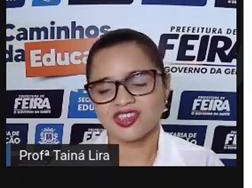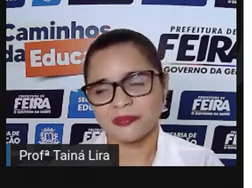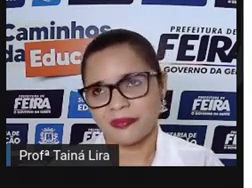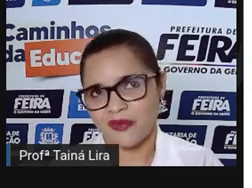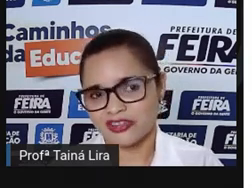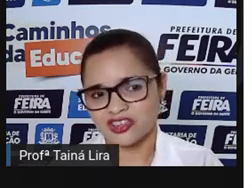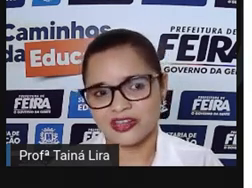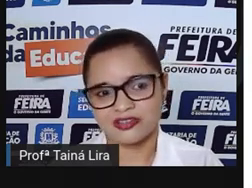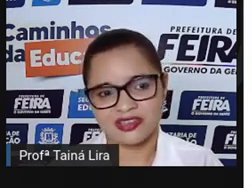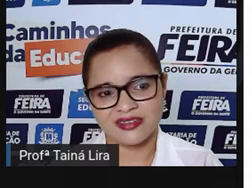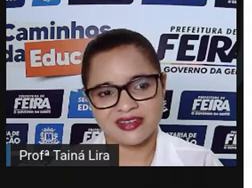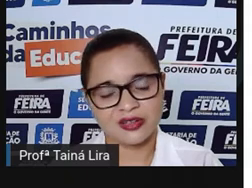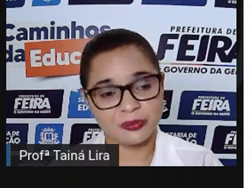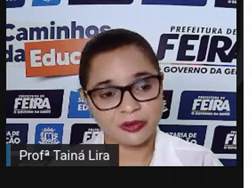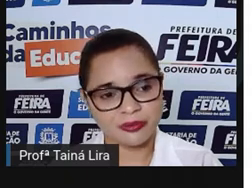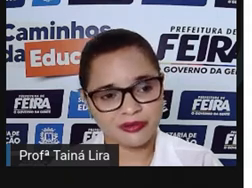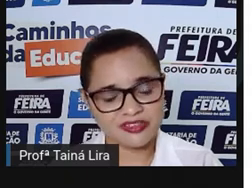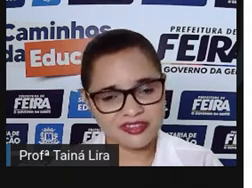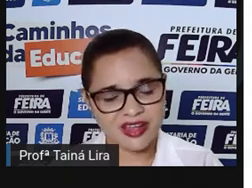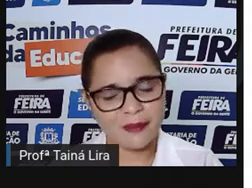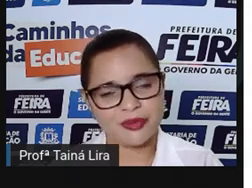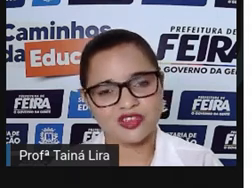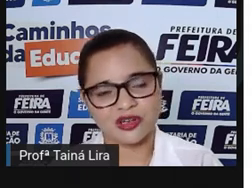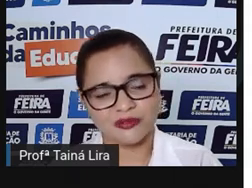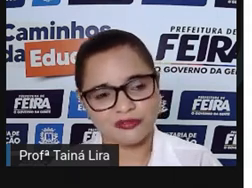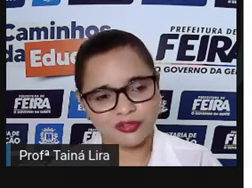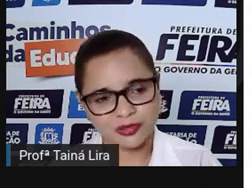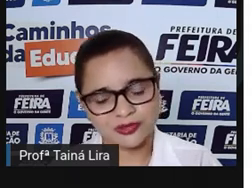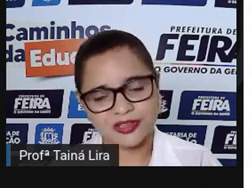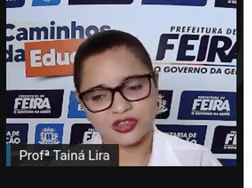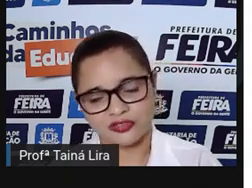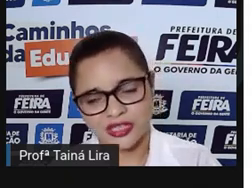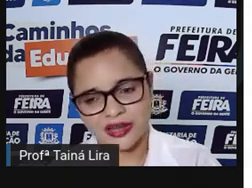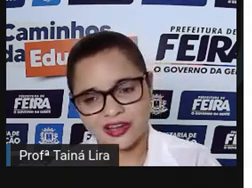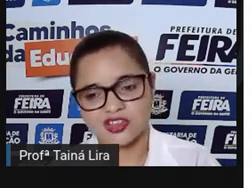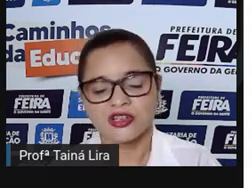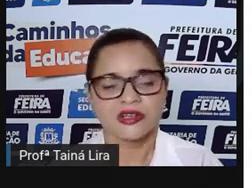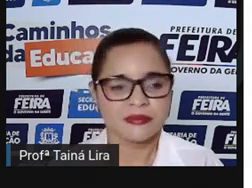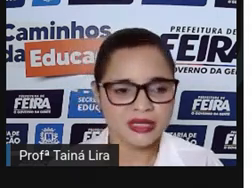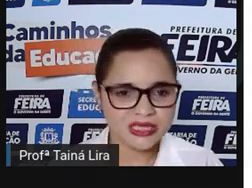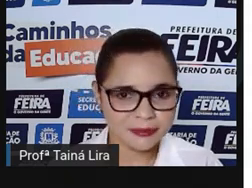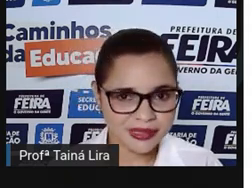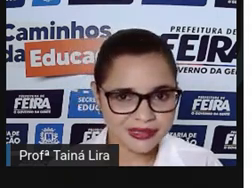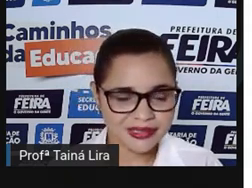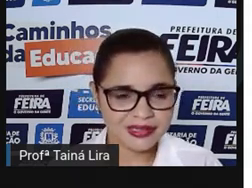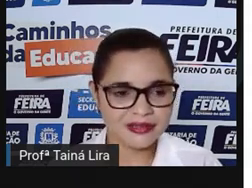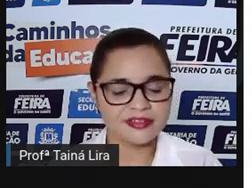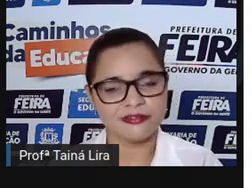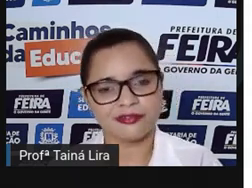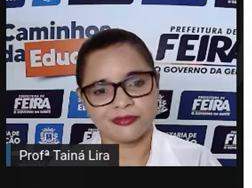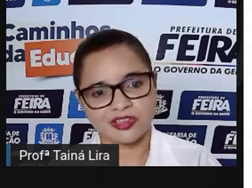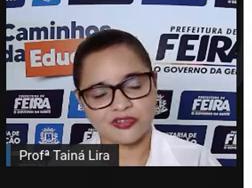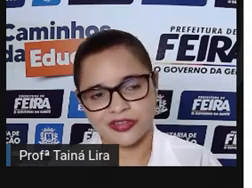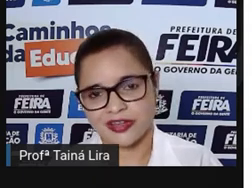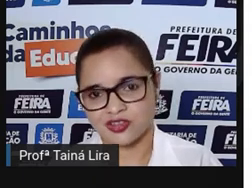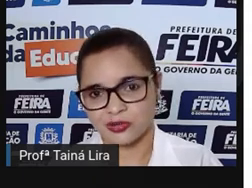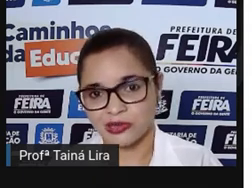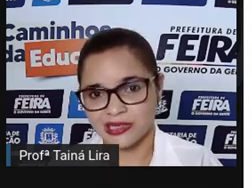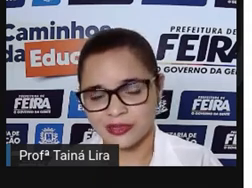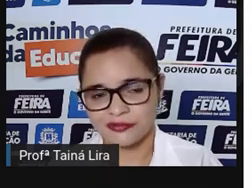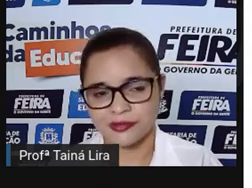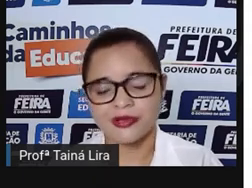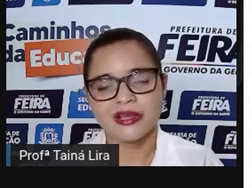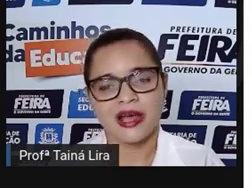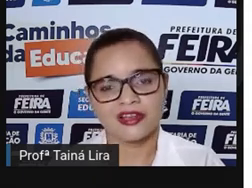Então, a gente pode, né, utilizar ali o próprio WhatsApp, tirar uma foto da atividade, mandar para ele. Se for uma atividade